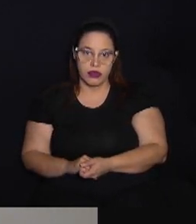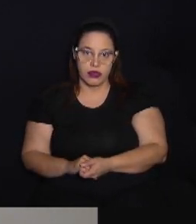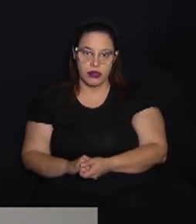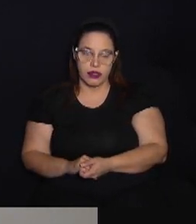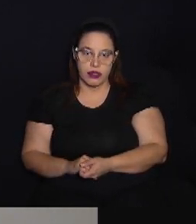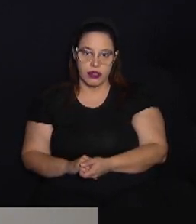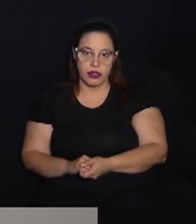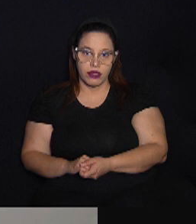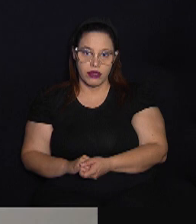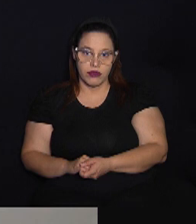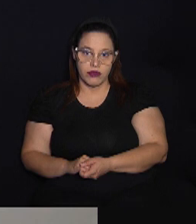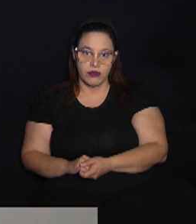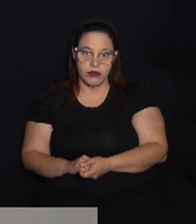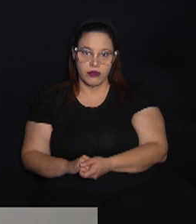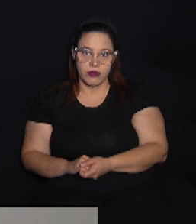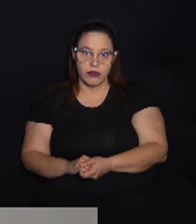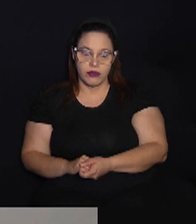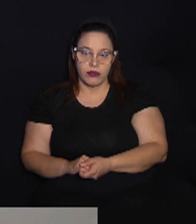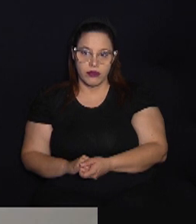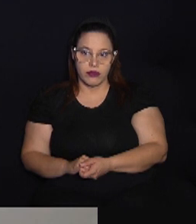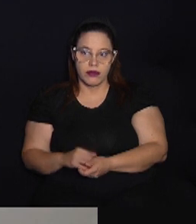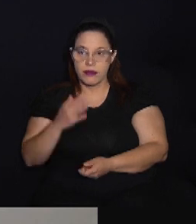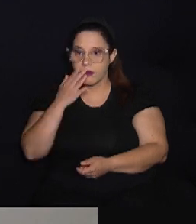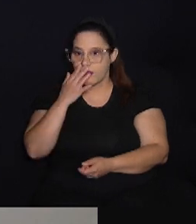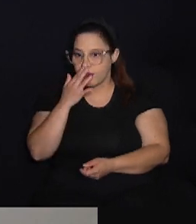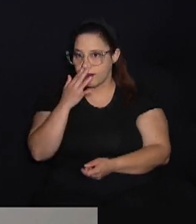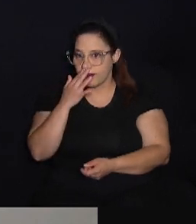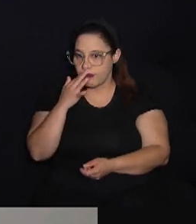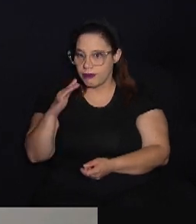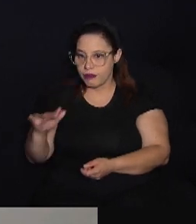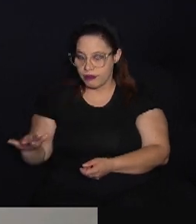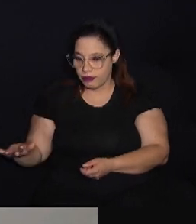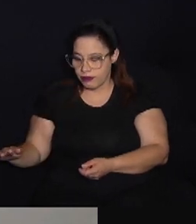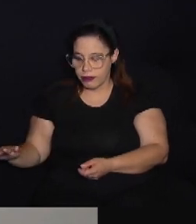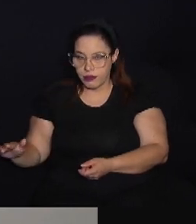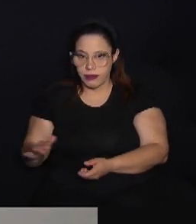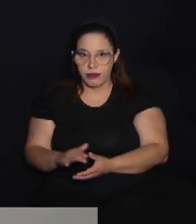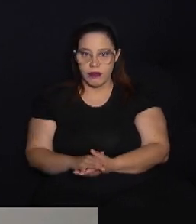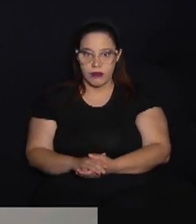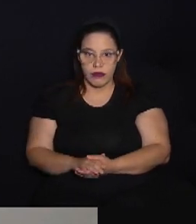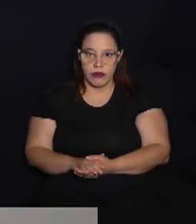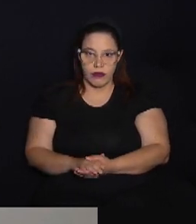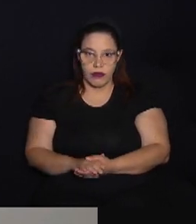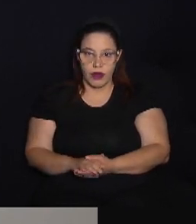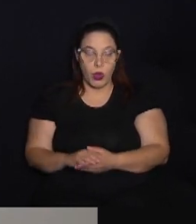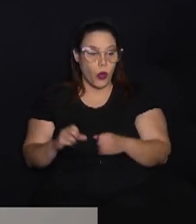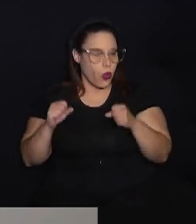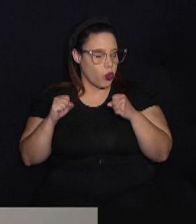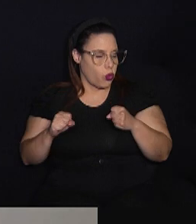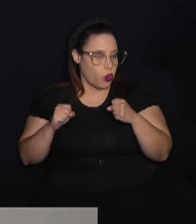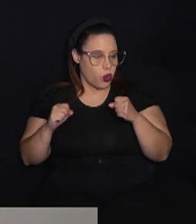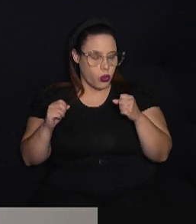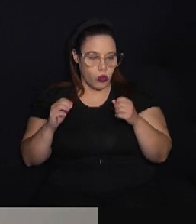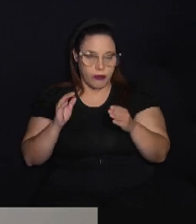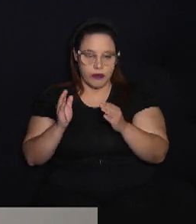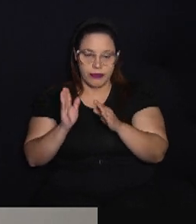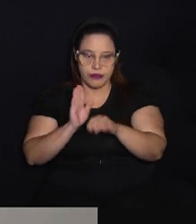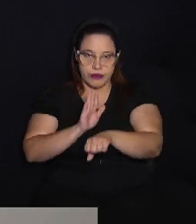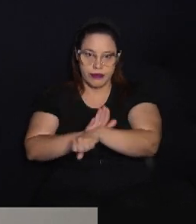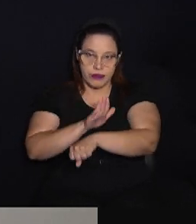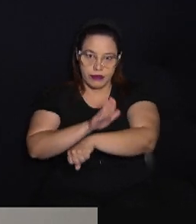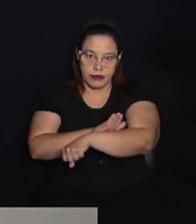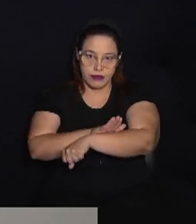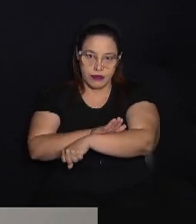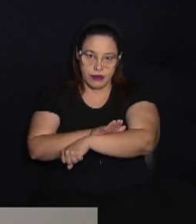dos anos. E as crianças, elas topam fácil o tratamento, principalmente o